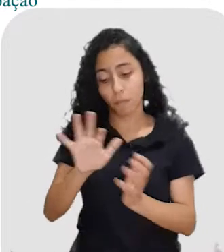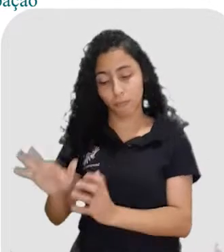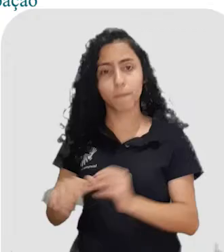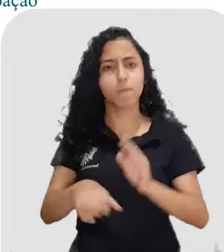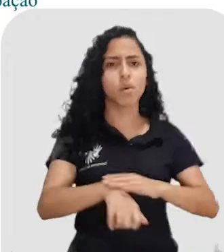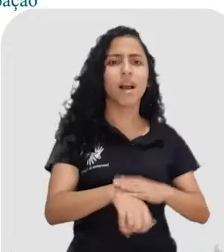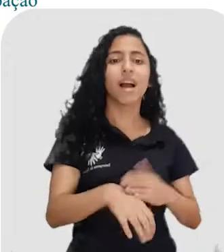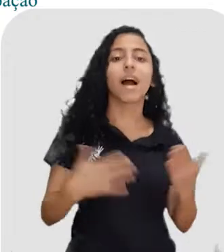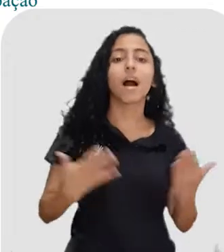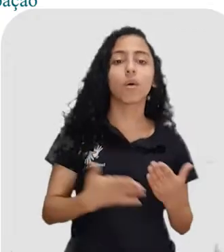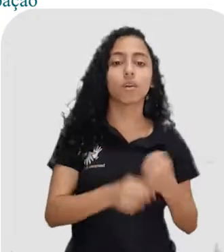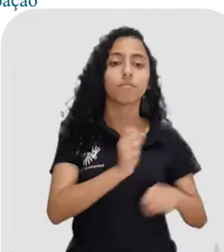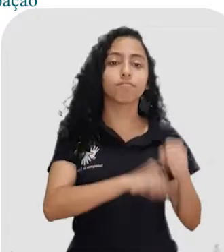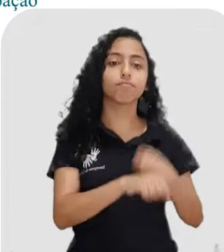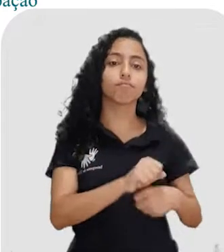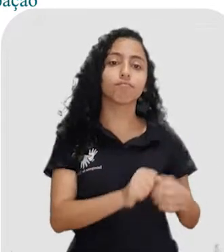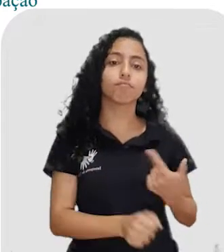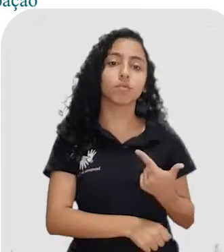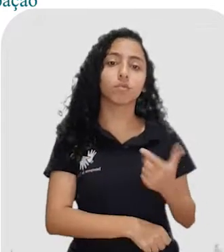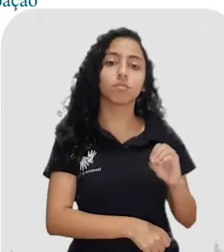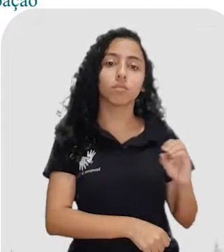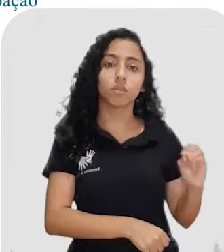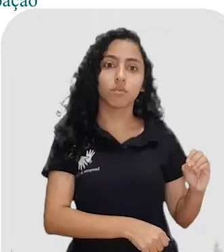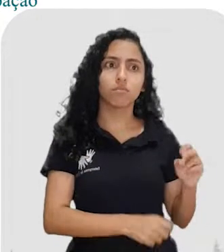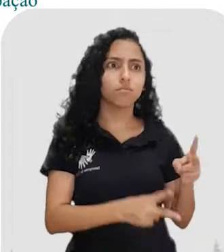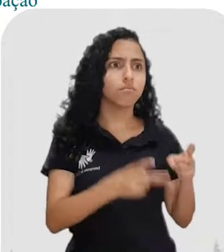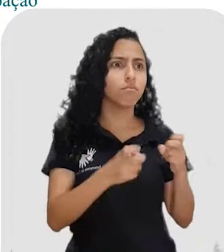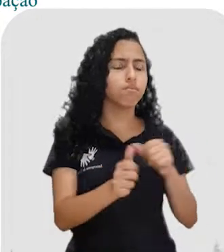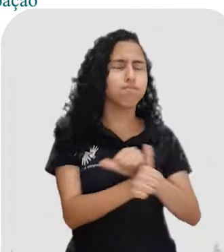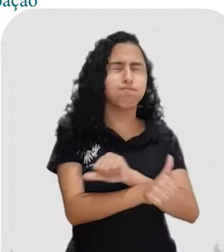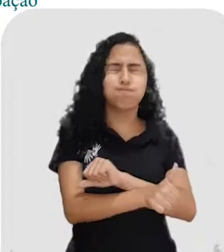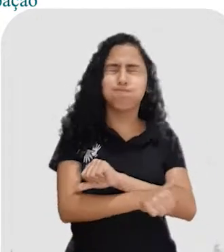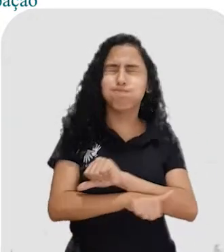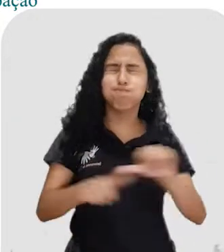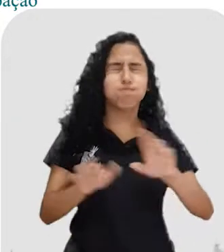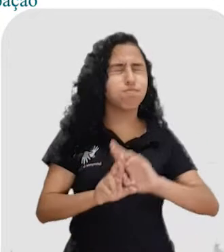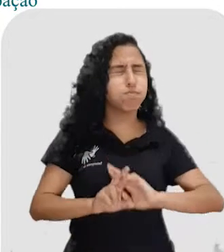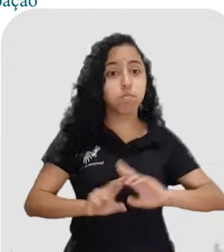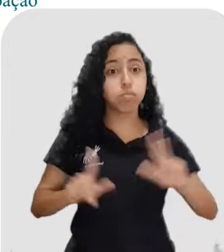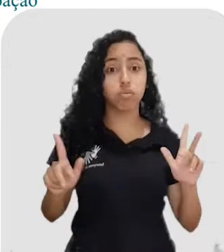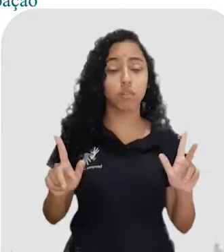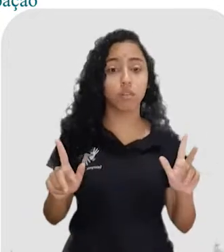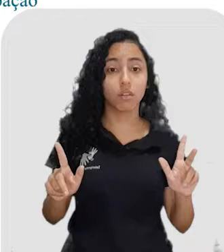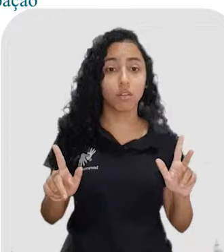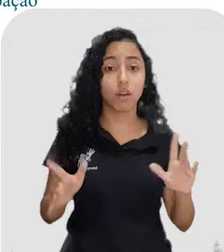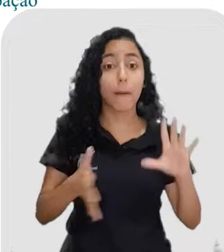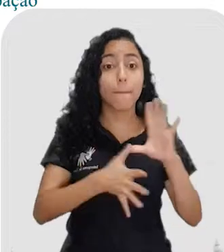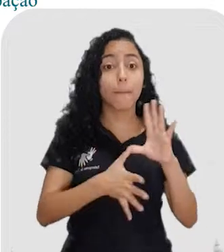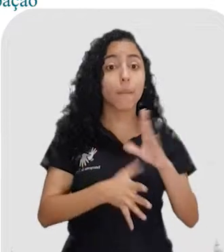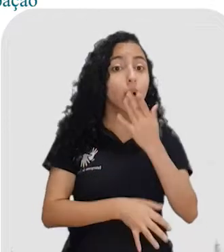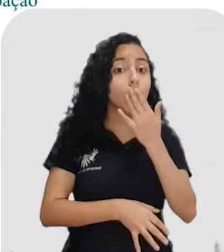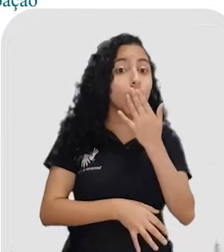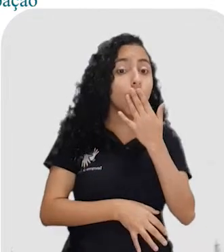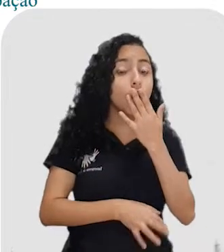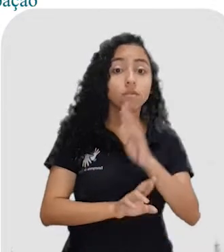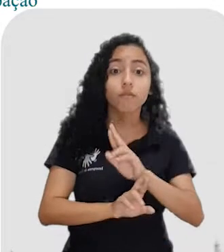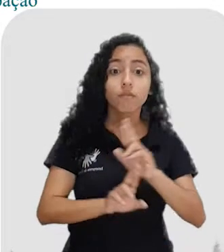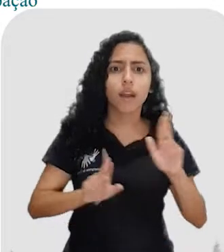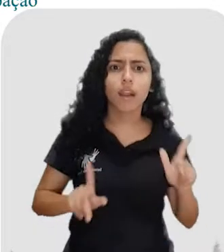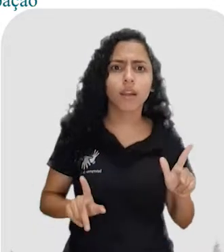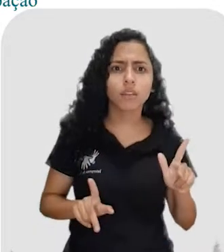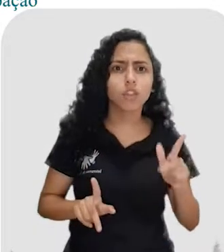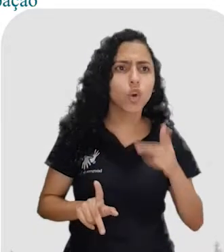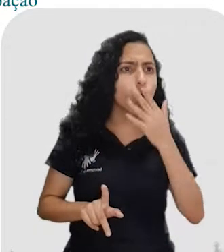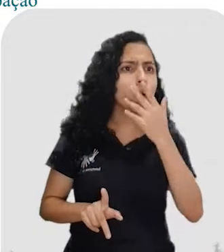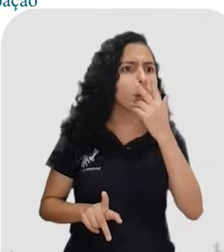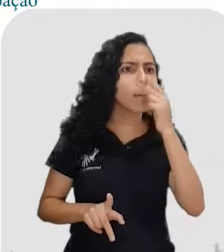pequeno. Quando a gente olha para o período atual, né, do ano 2000, a gente consegue ver uma transformação gigantesca, né? Ou seja, a gente vê que